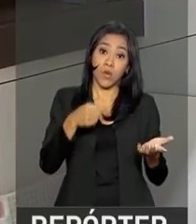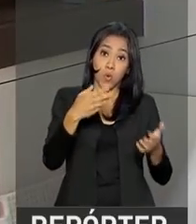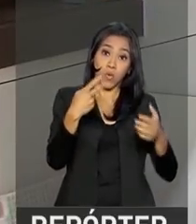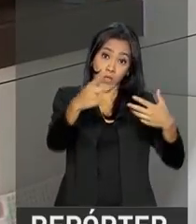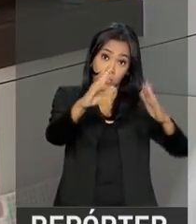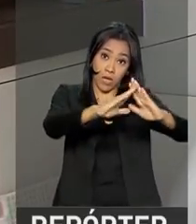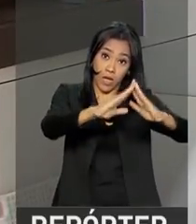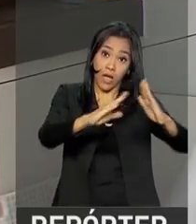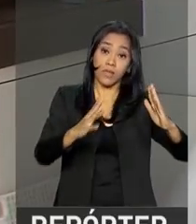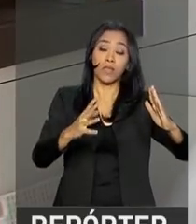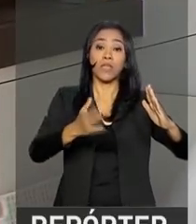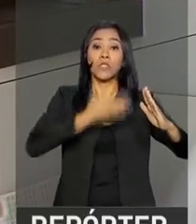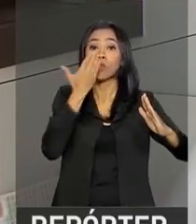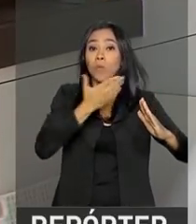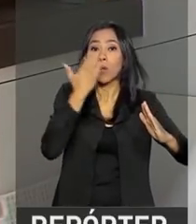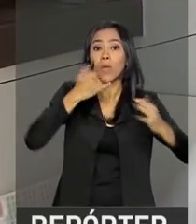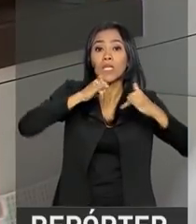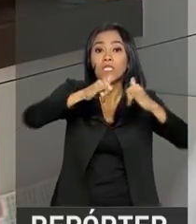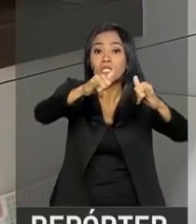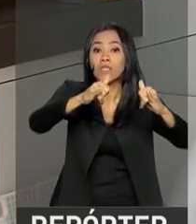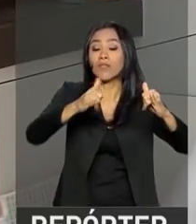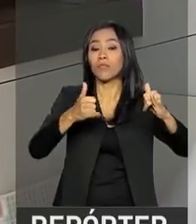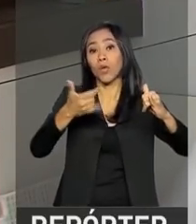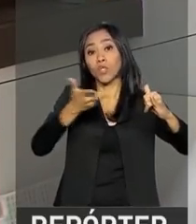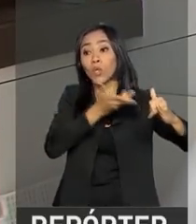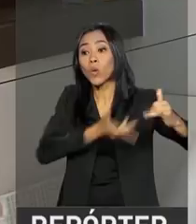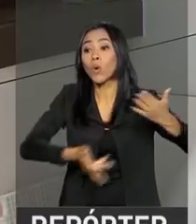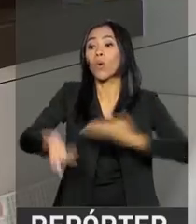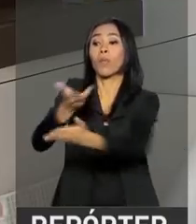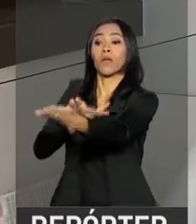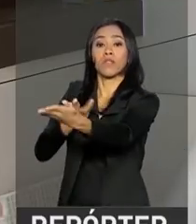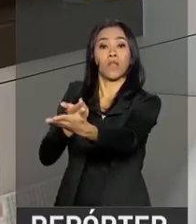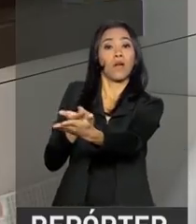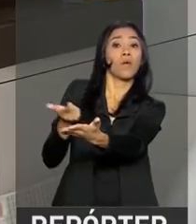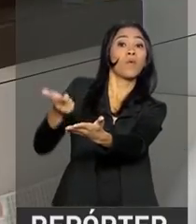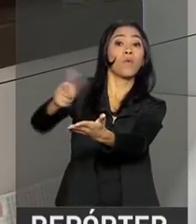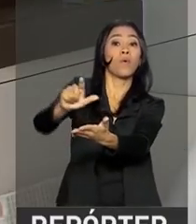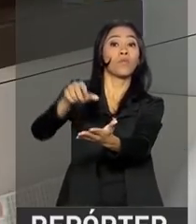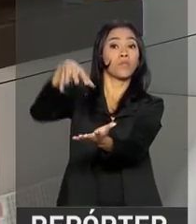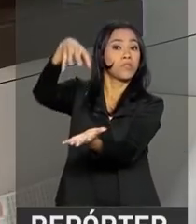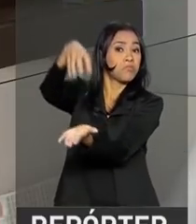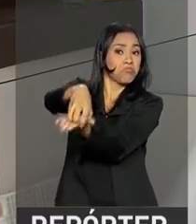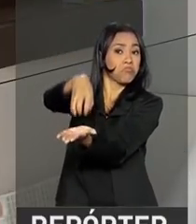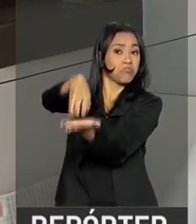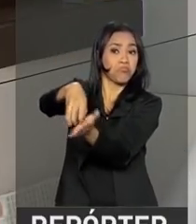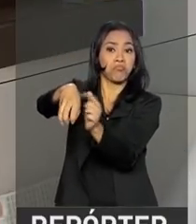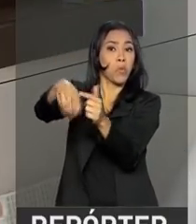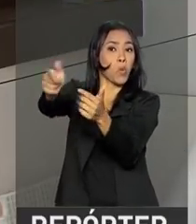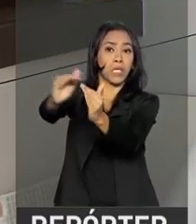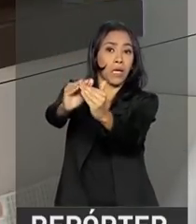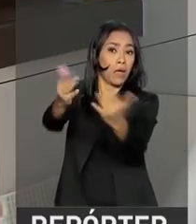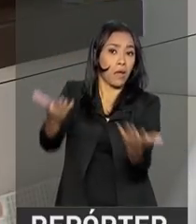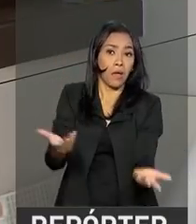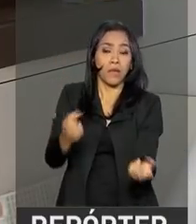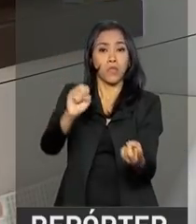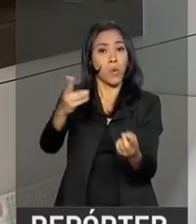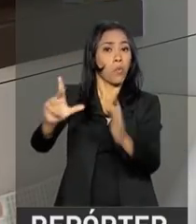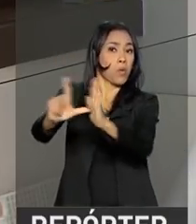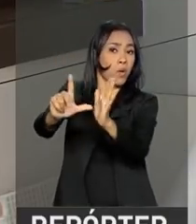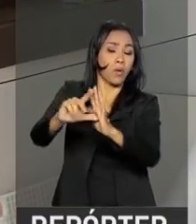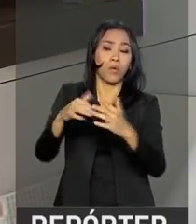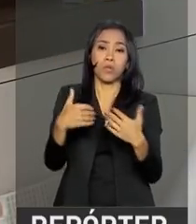e o excedente de energia você pode compartilhar com outras unidades consumidoras como outra residência uma sala comercial